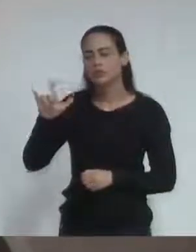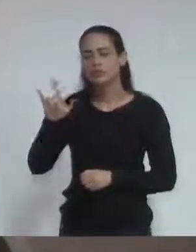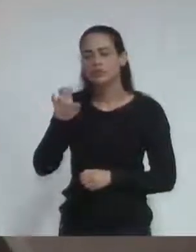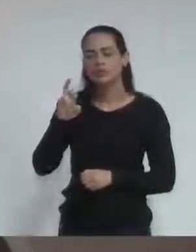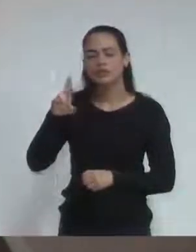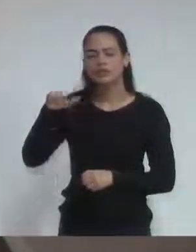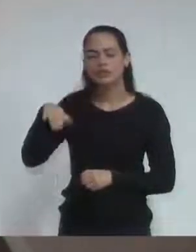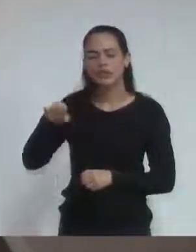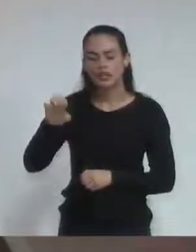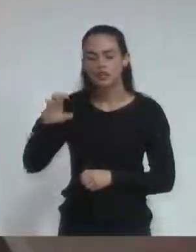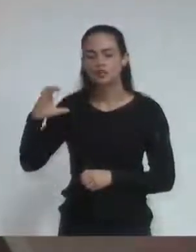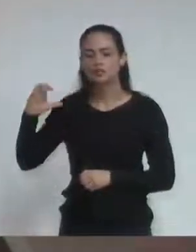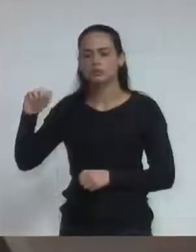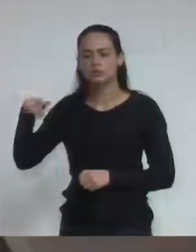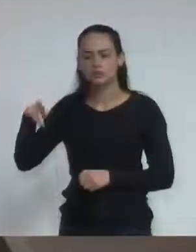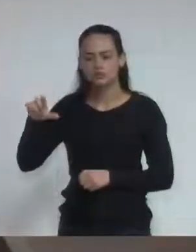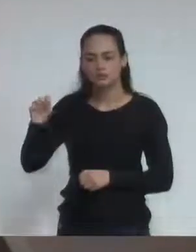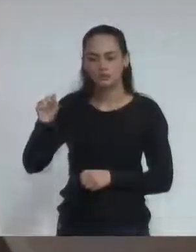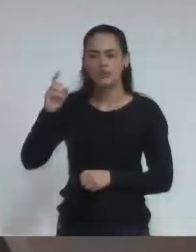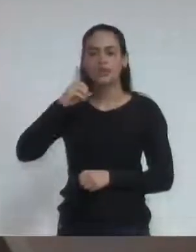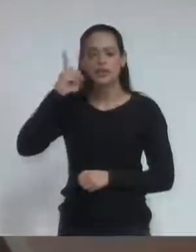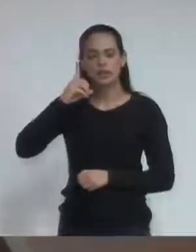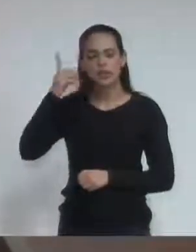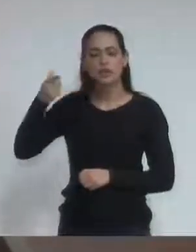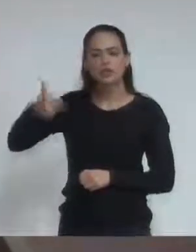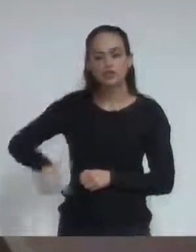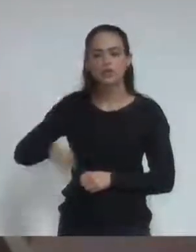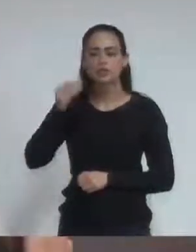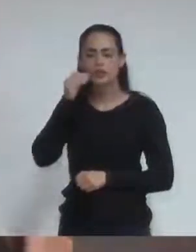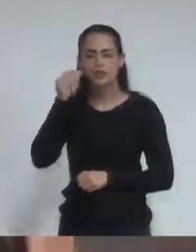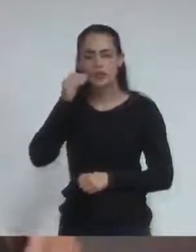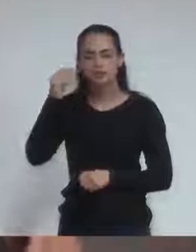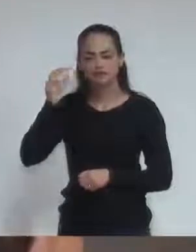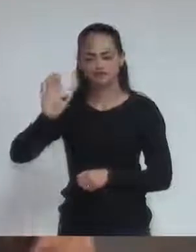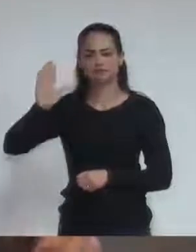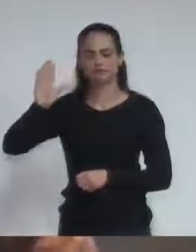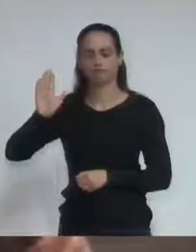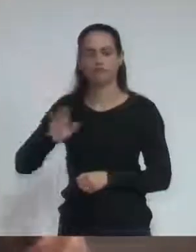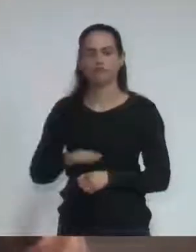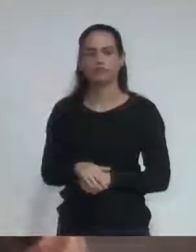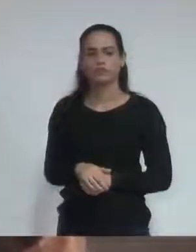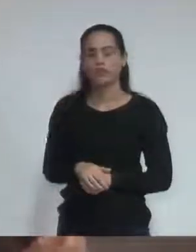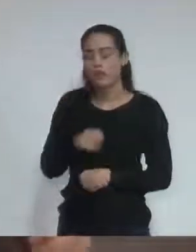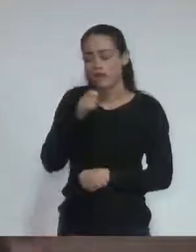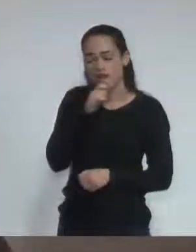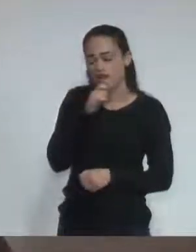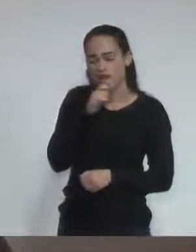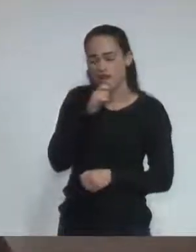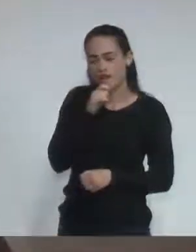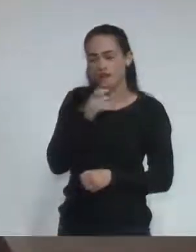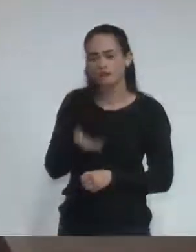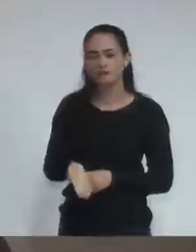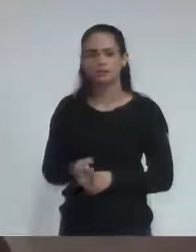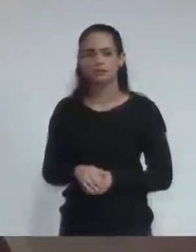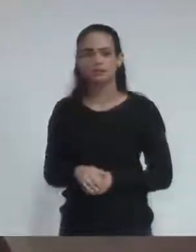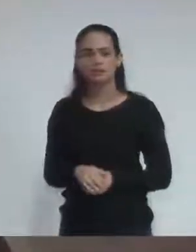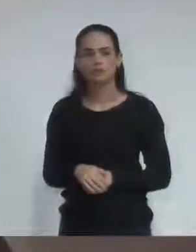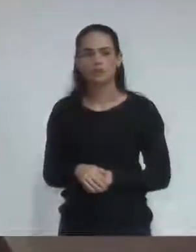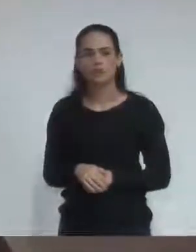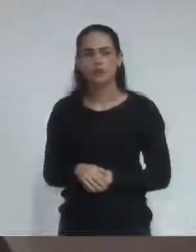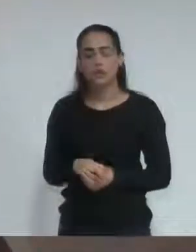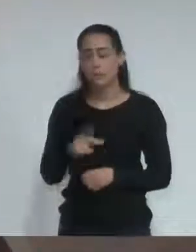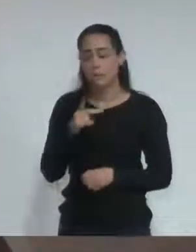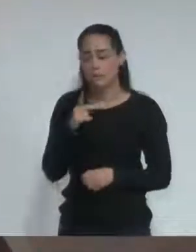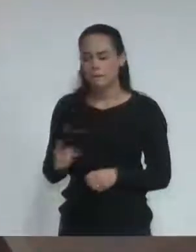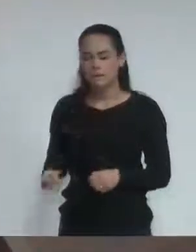da cidade vizinha, já foi deputado por 2 vezes, estará novamente disputando, não é deputado no momento, foi presidente do Correios por um período.